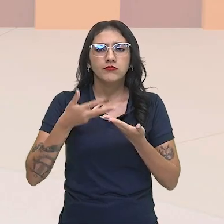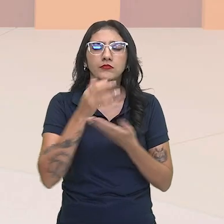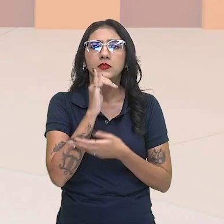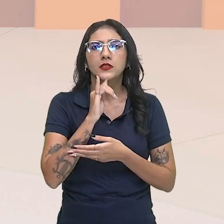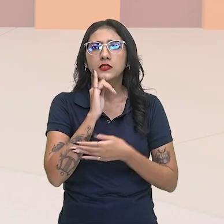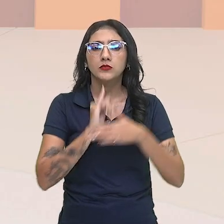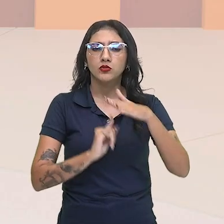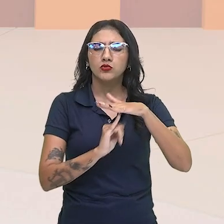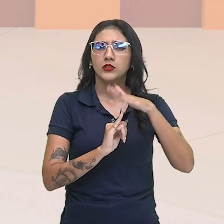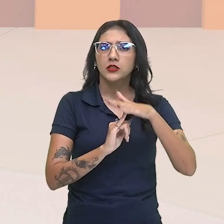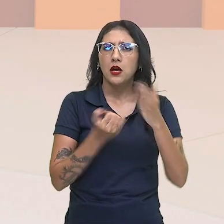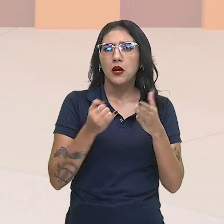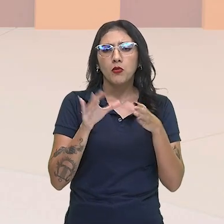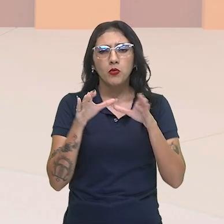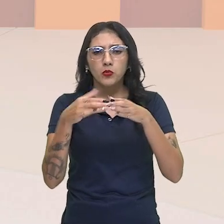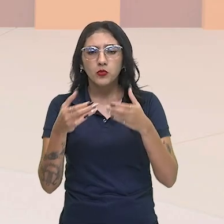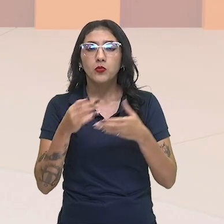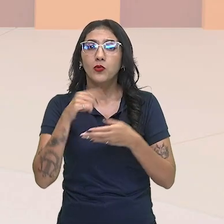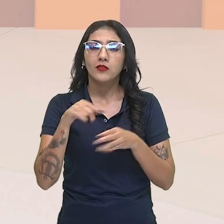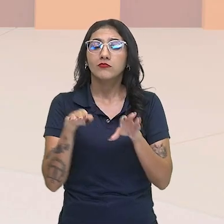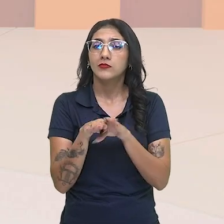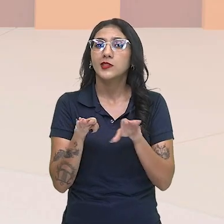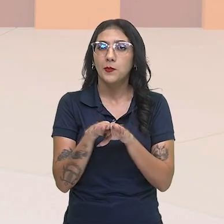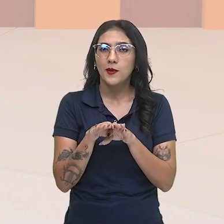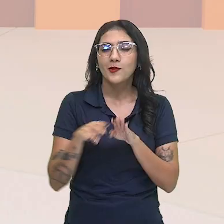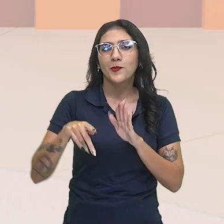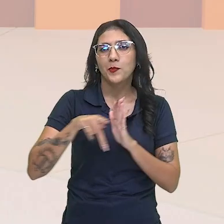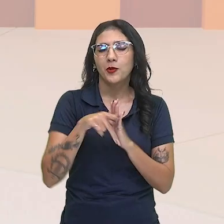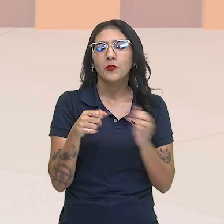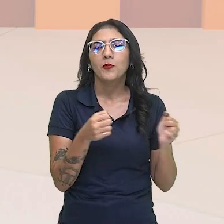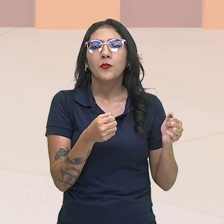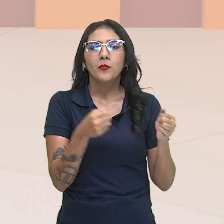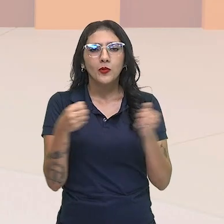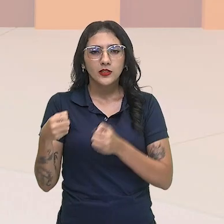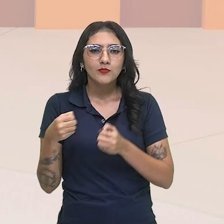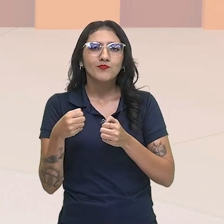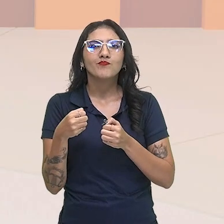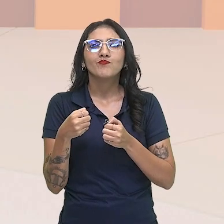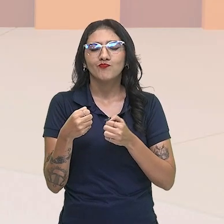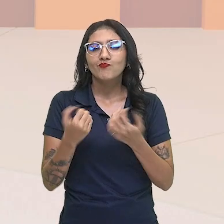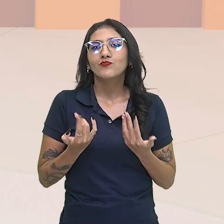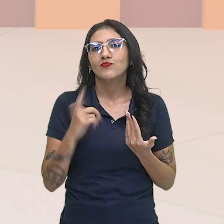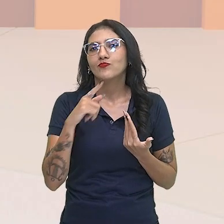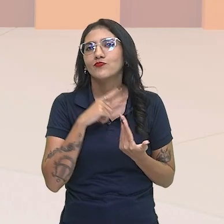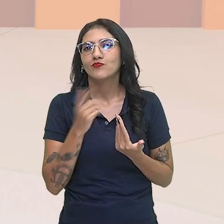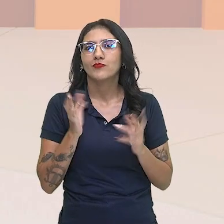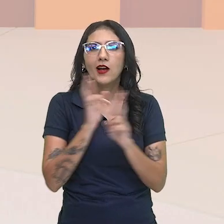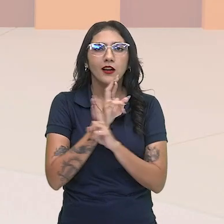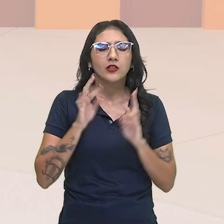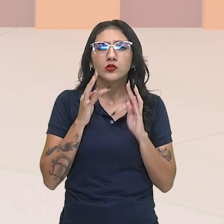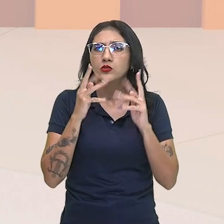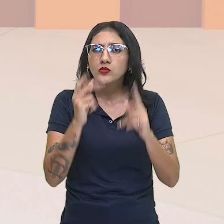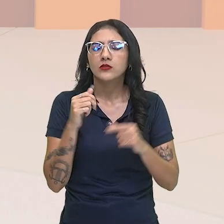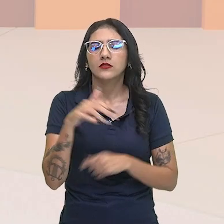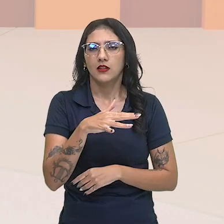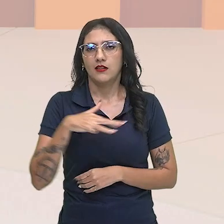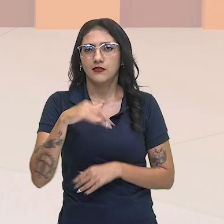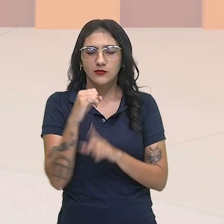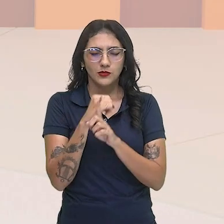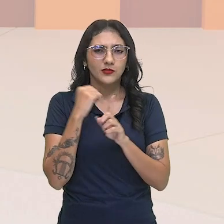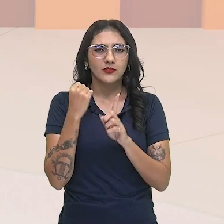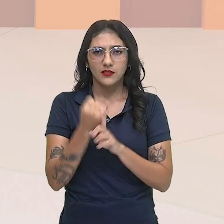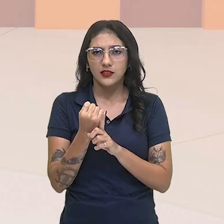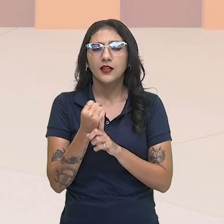instituições e coletividade são também relações de poder. Então, essas relações de poder estão presentes em todos os locais da nossa sociedade,